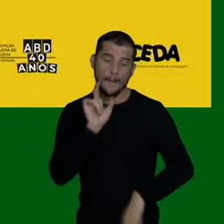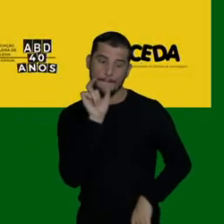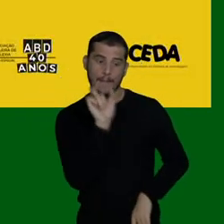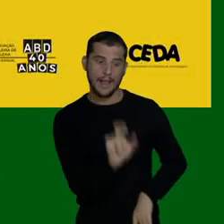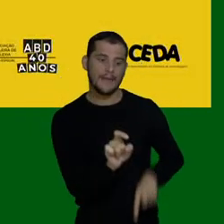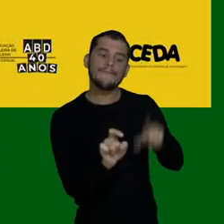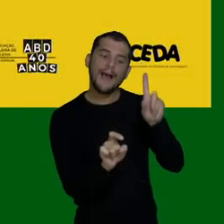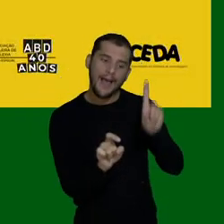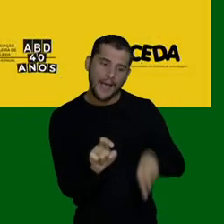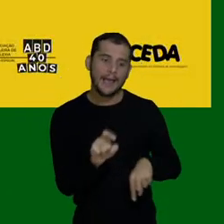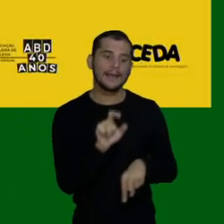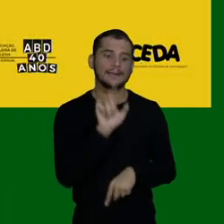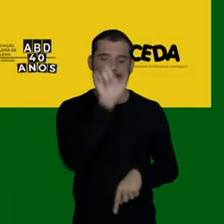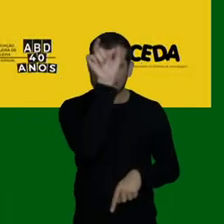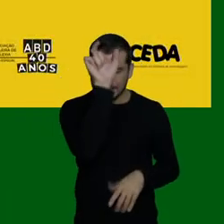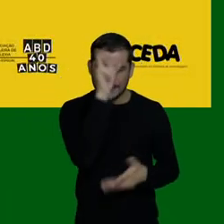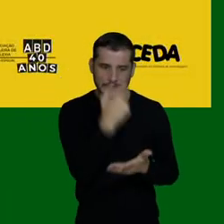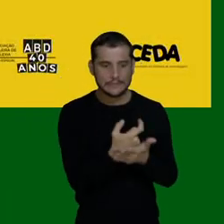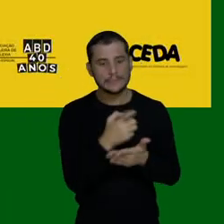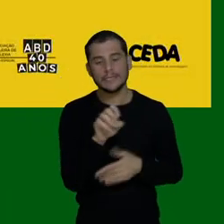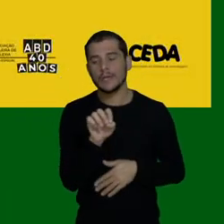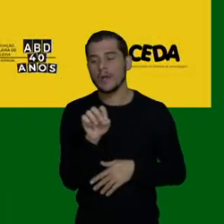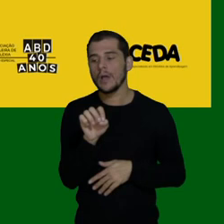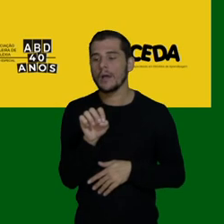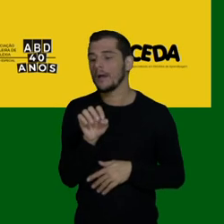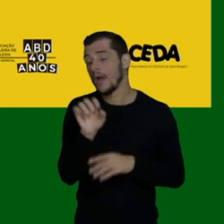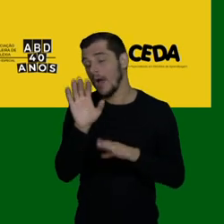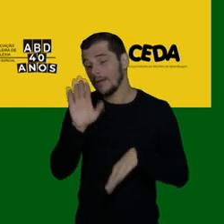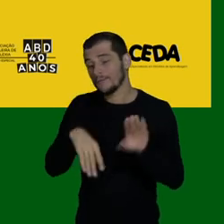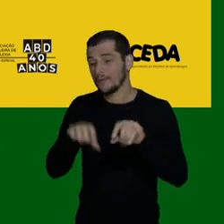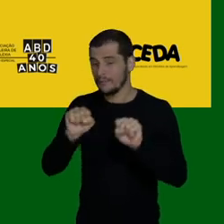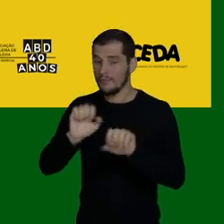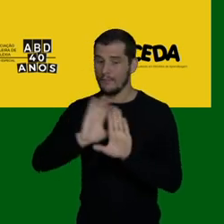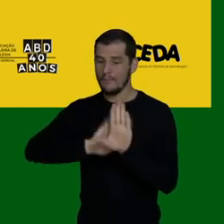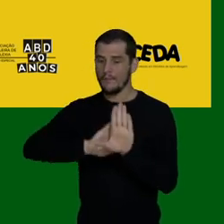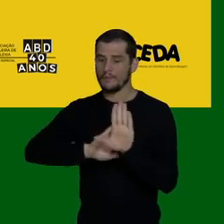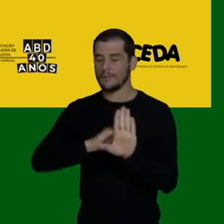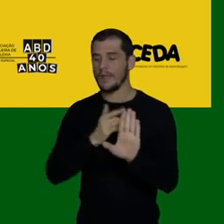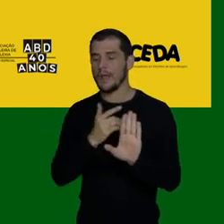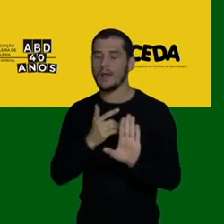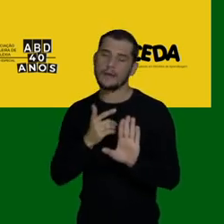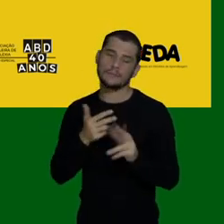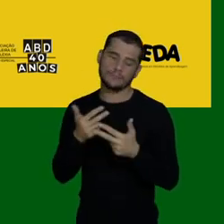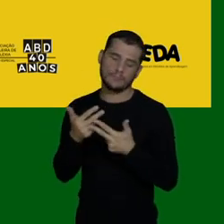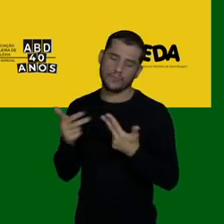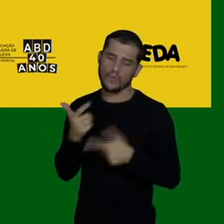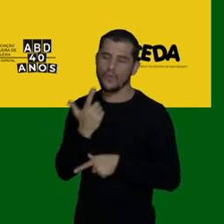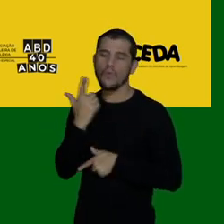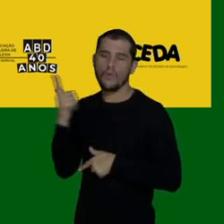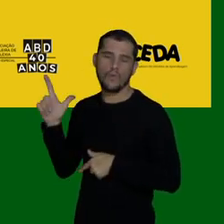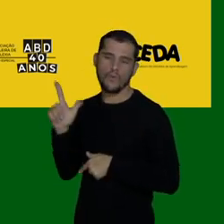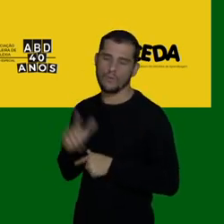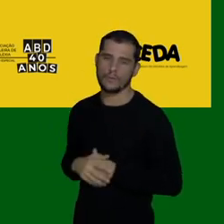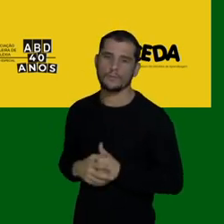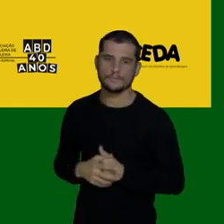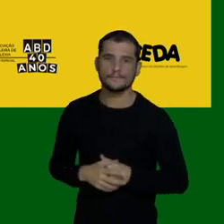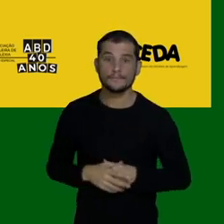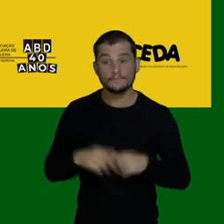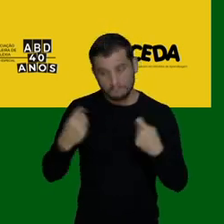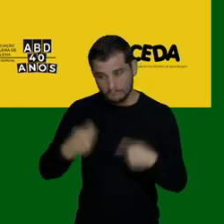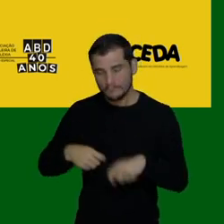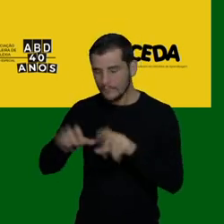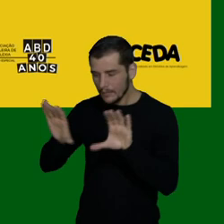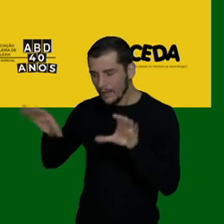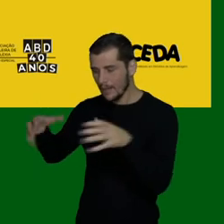os Eles já tão melhores né ele a gente conversa assim assim com muito carinho que tem que ser a equipe né Não adianta você